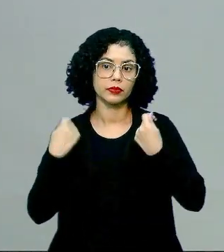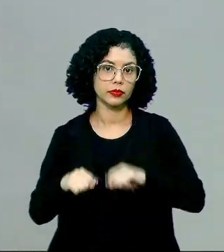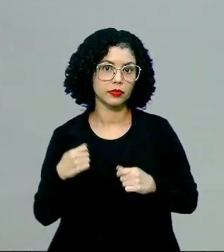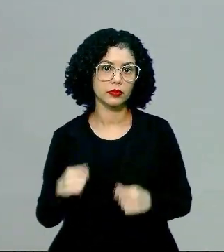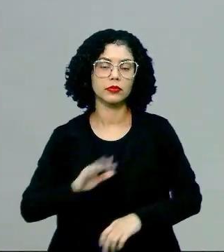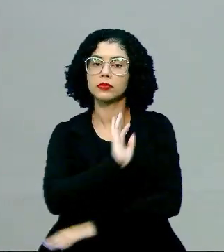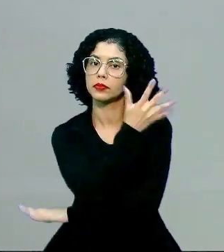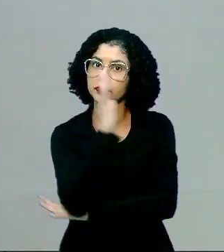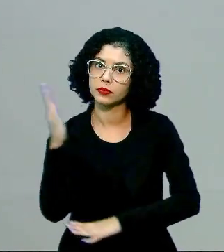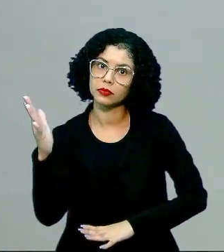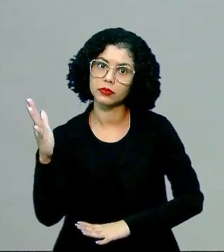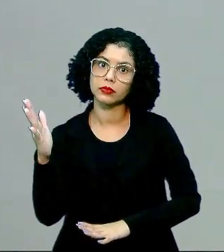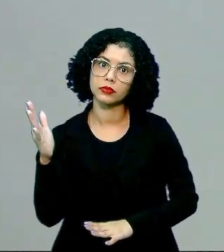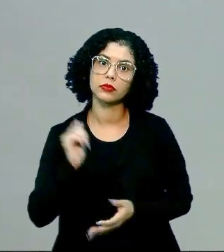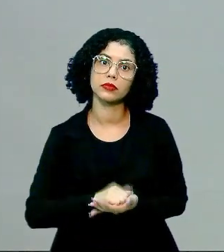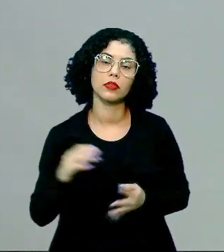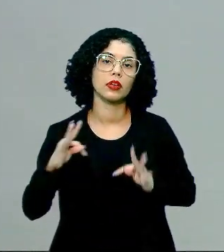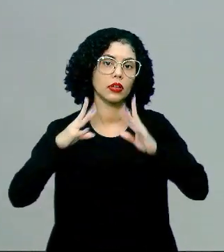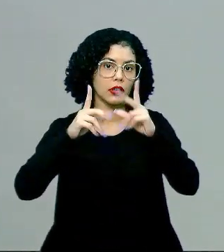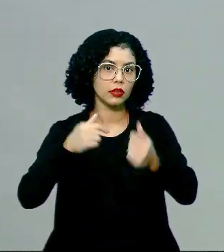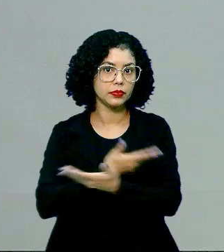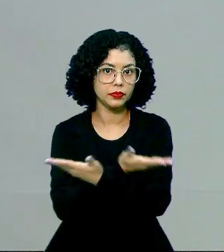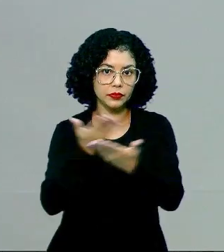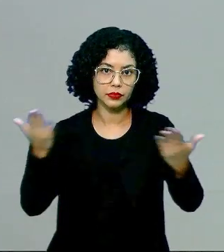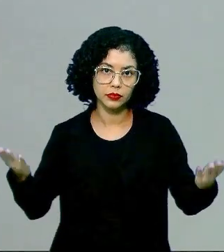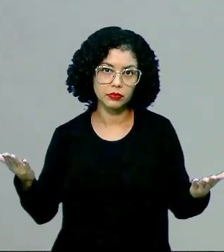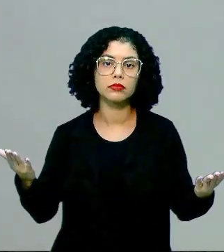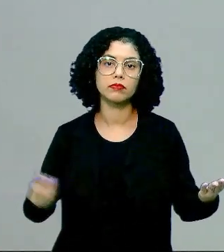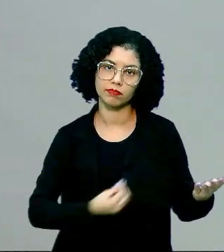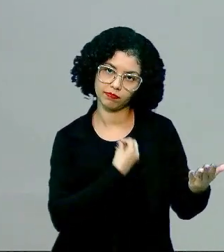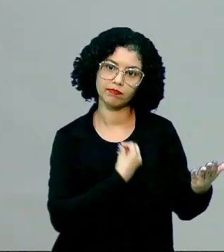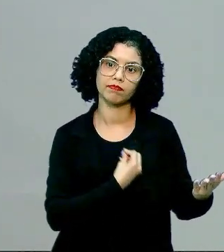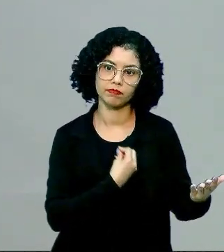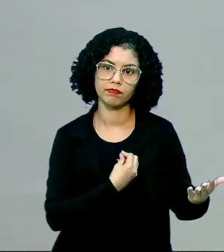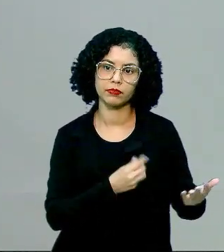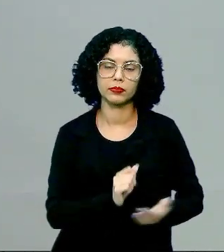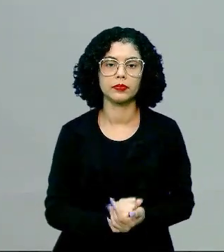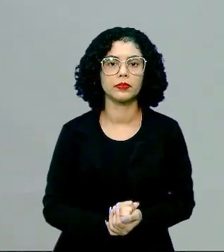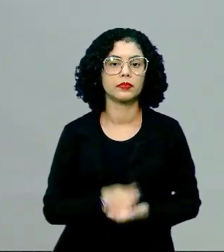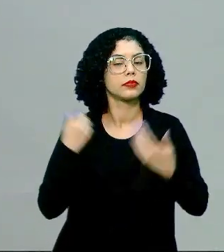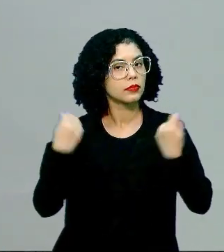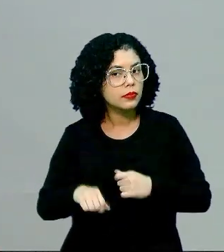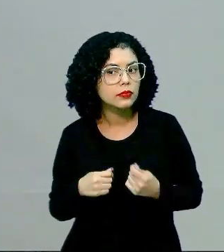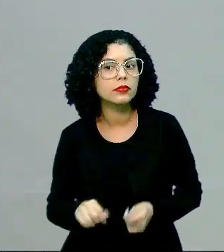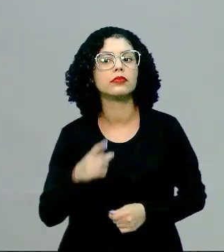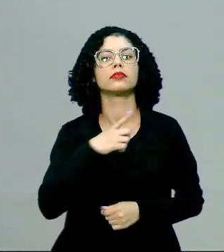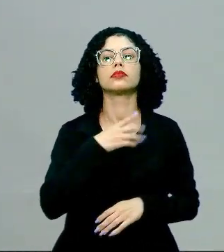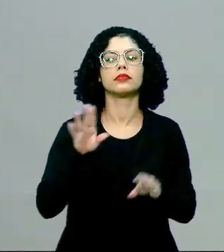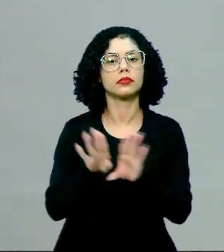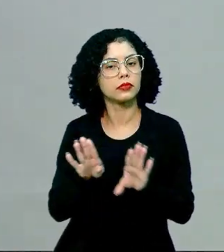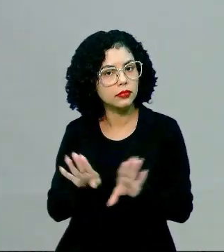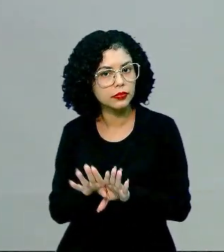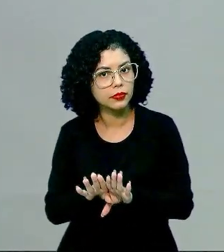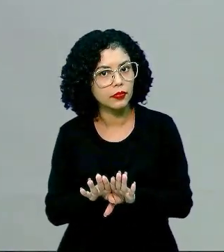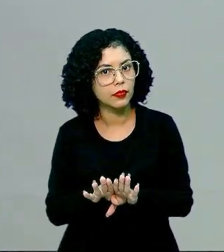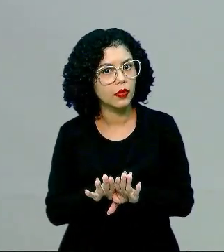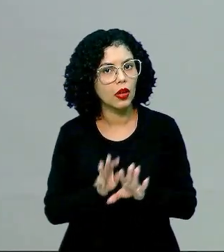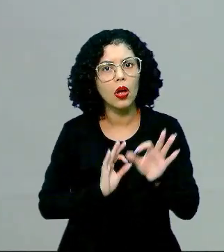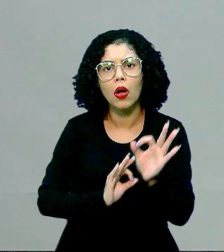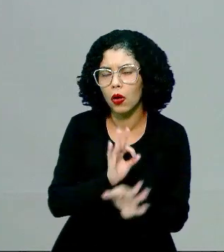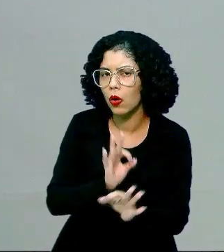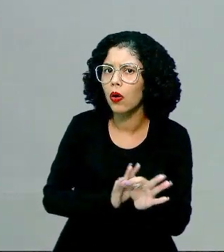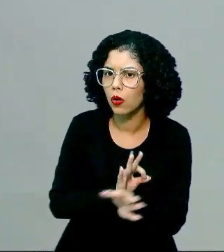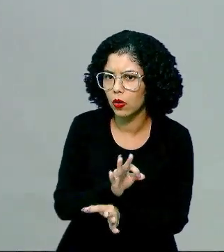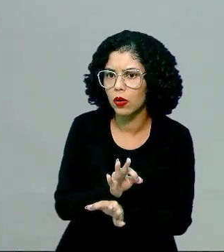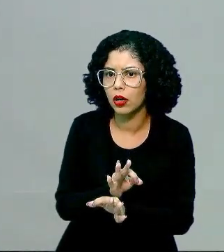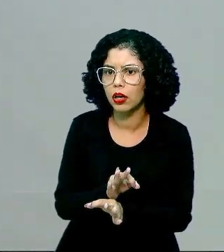um meio ambiente salutar para todos nós vivermos. Então é necessário a adoção de